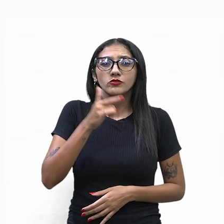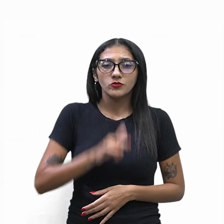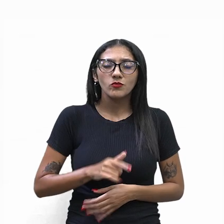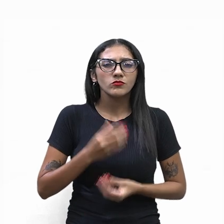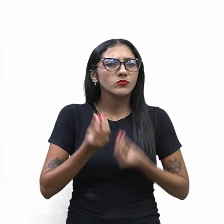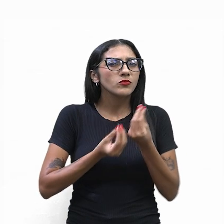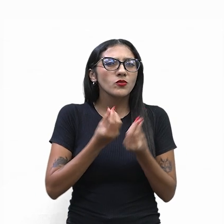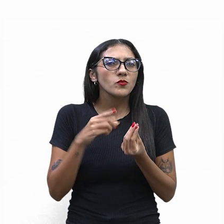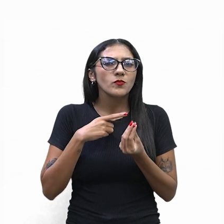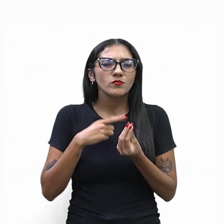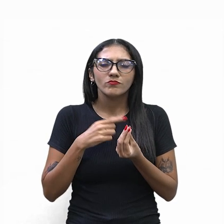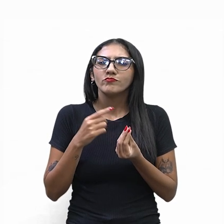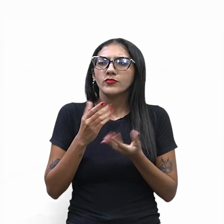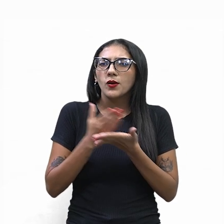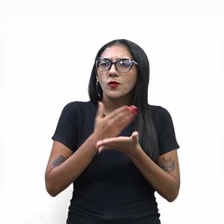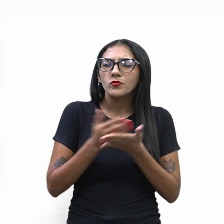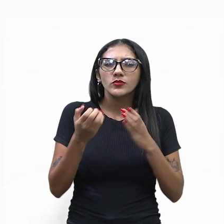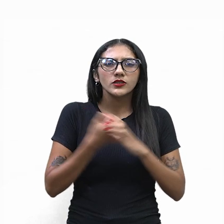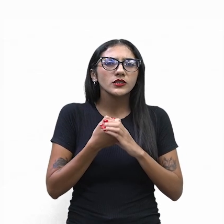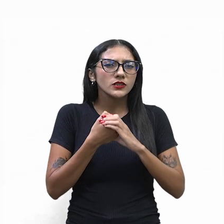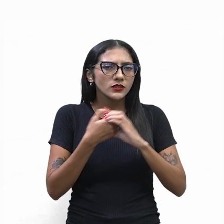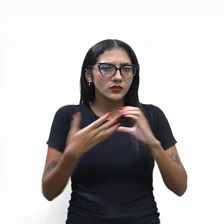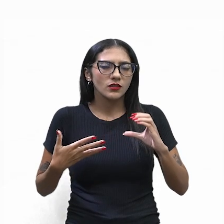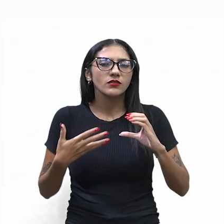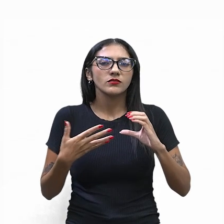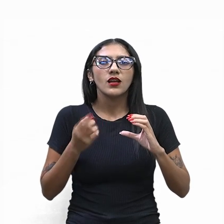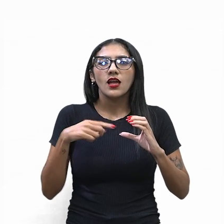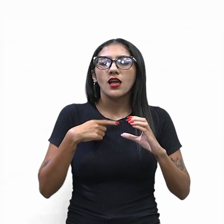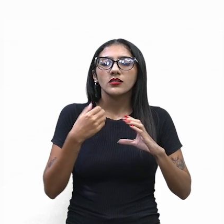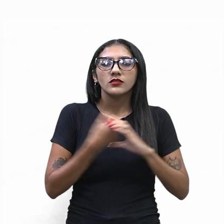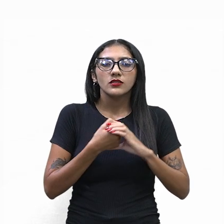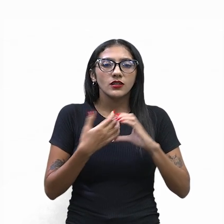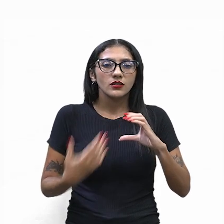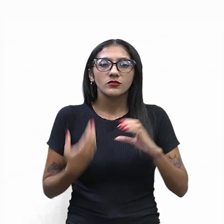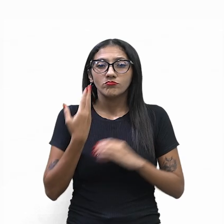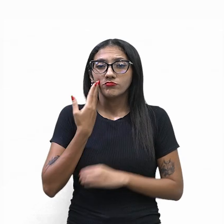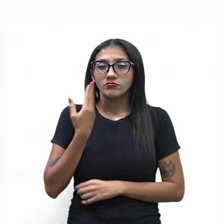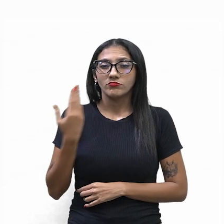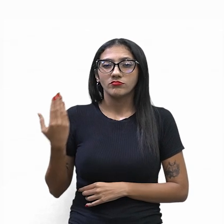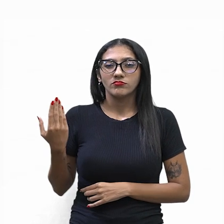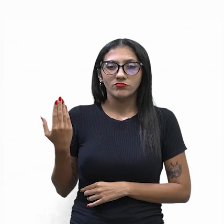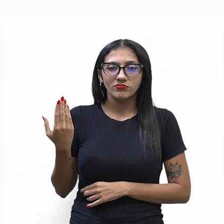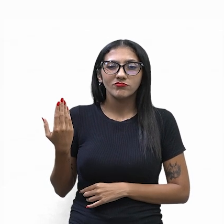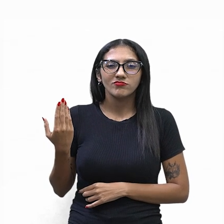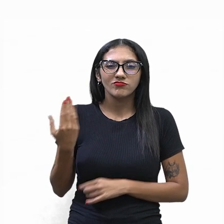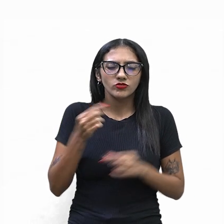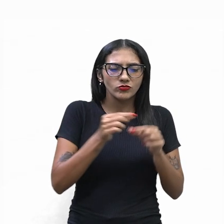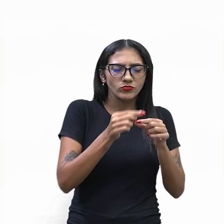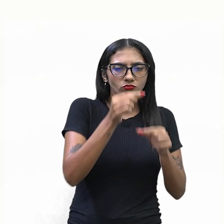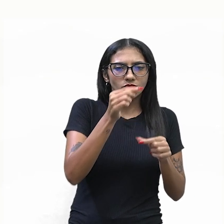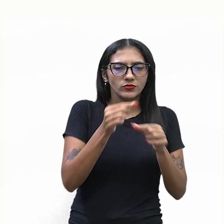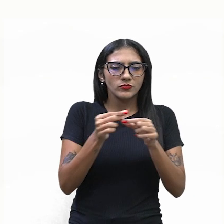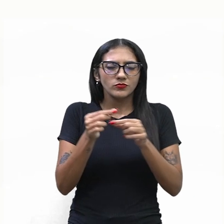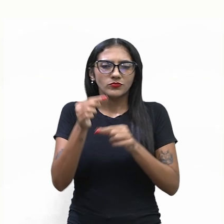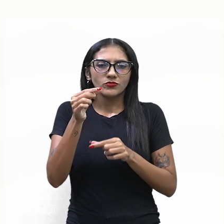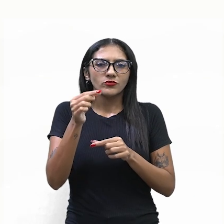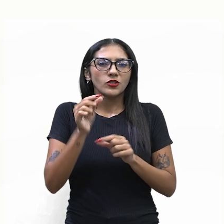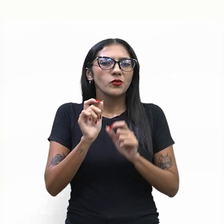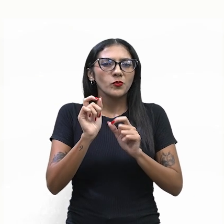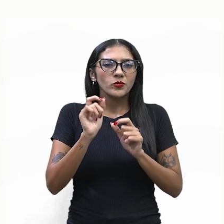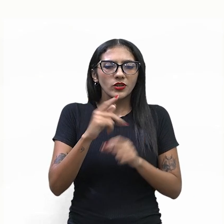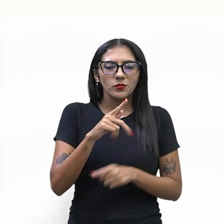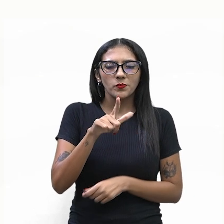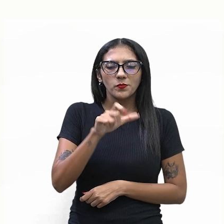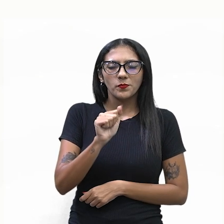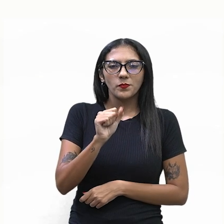aí que ele tem alguns elementos, tá? Esses elementos aí que você observa nesses tubos, são aí o